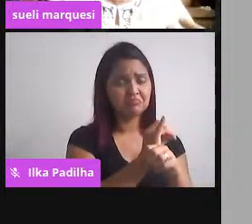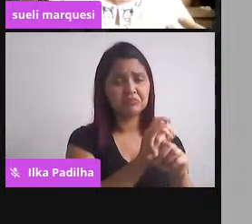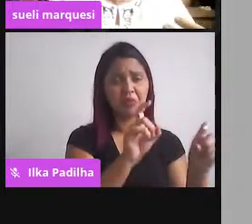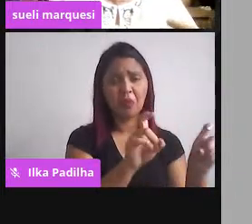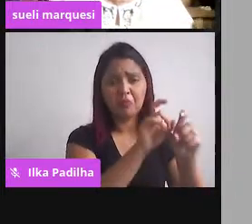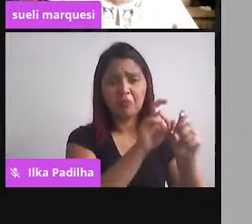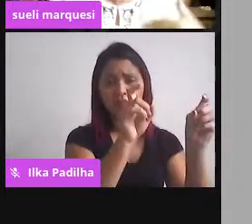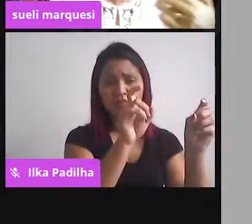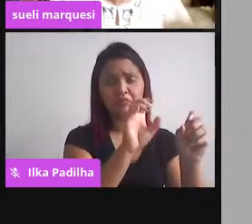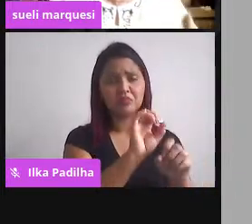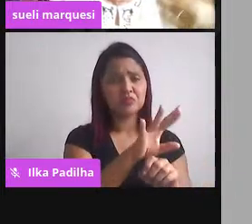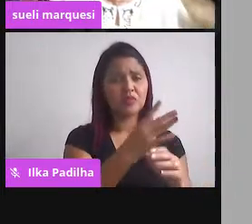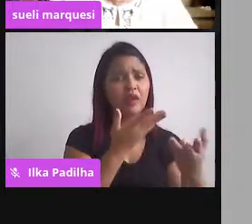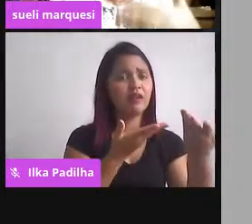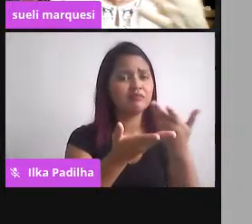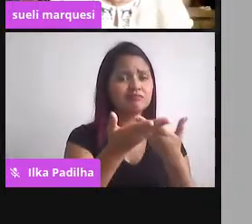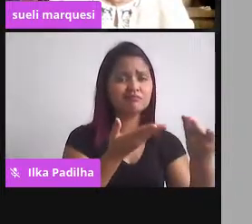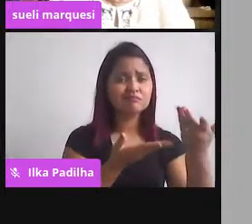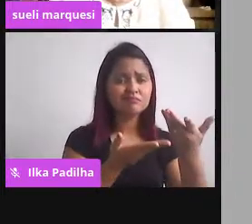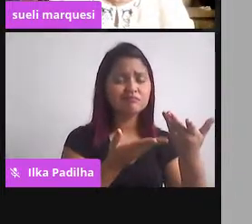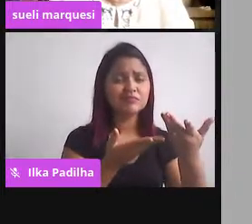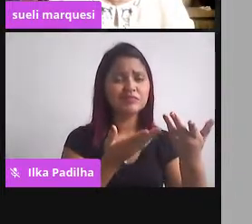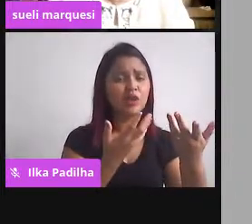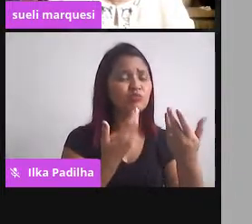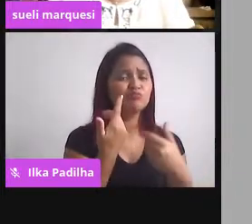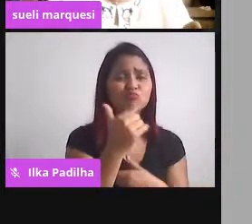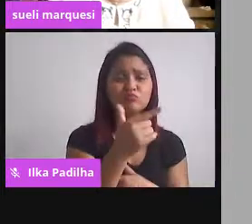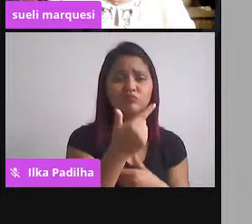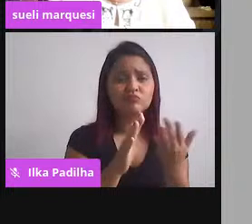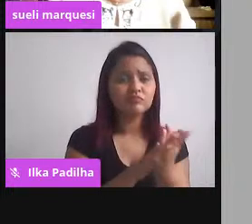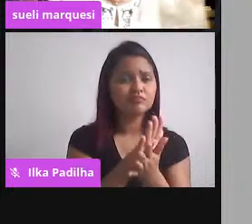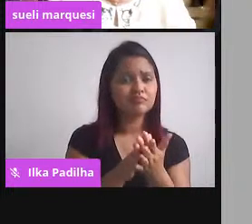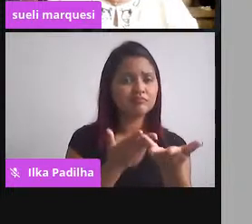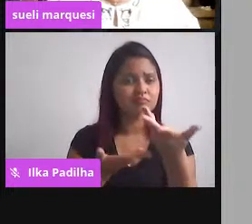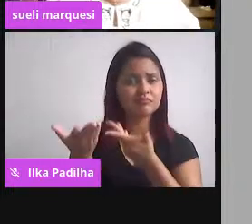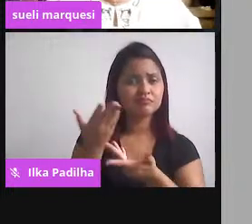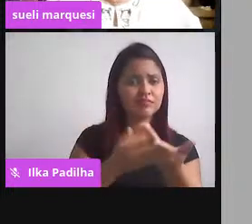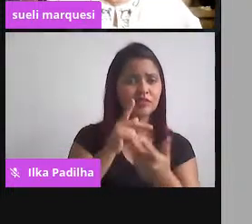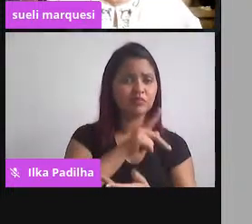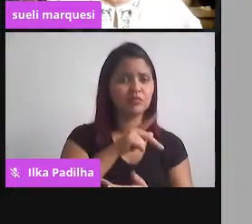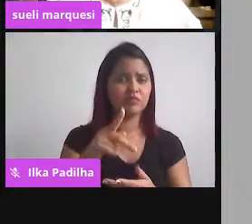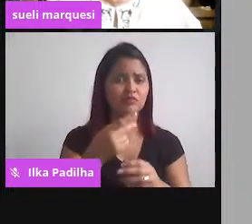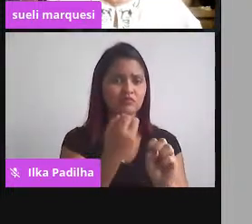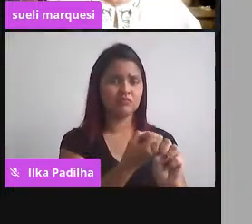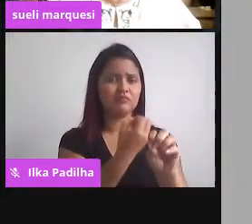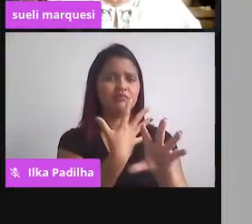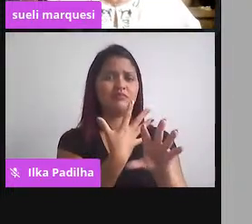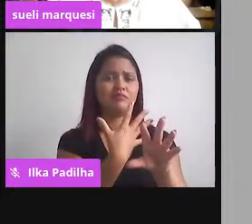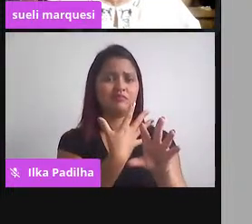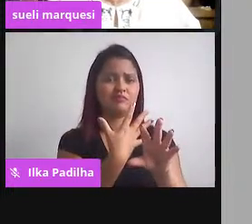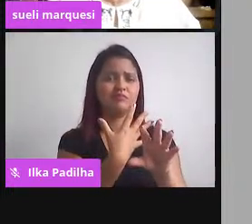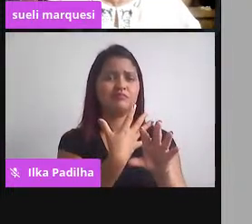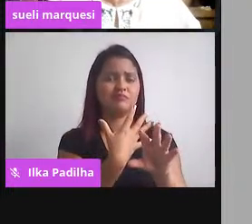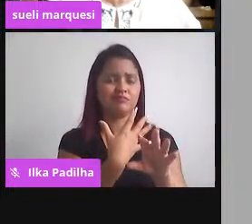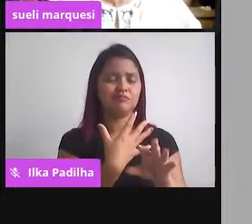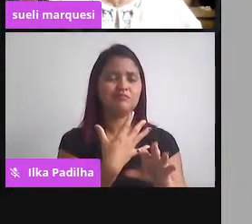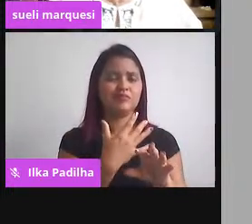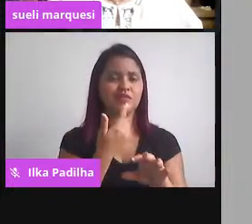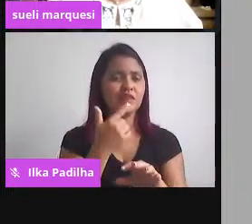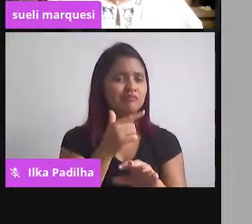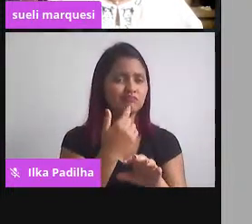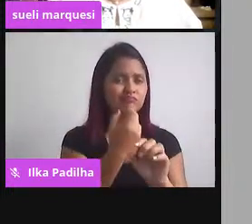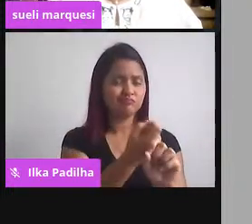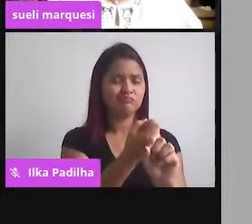interação entre o aluno que estava aprendendo pelo meio remoto ali, pela interação à